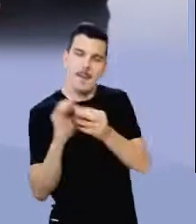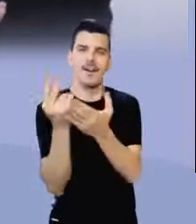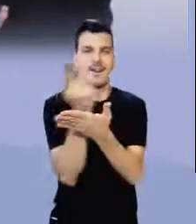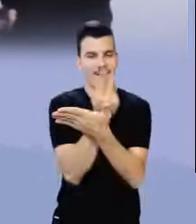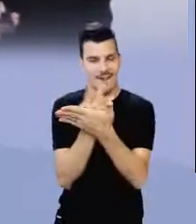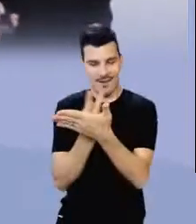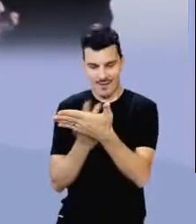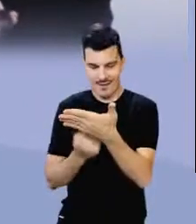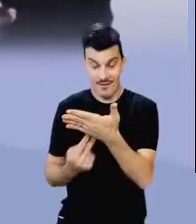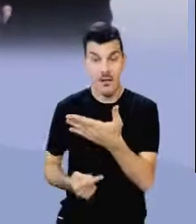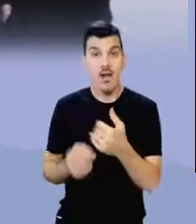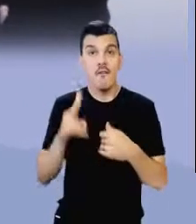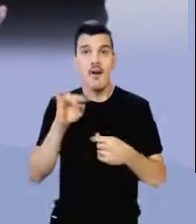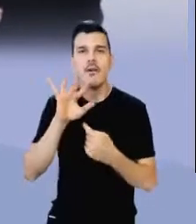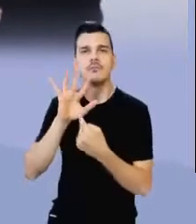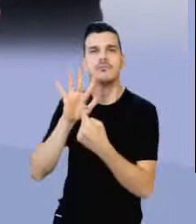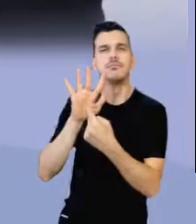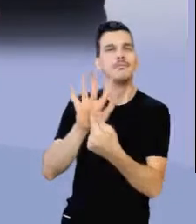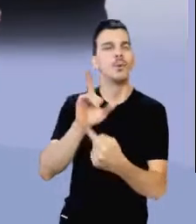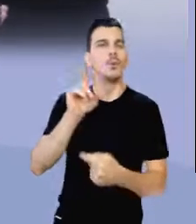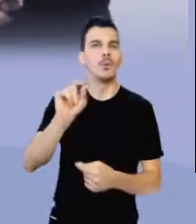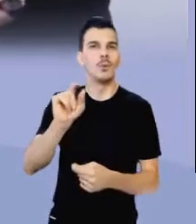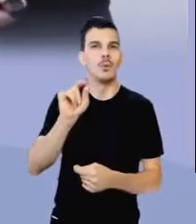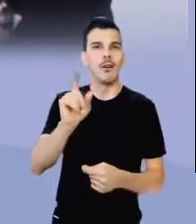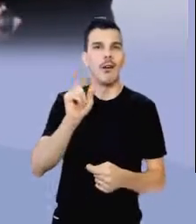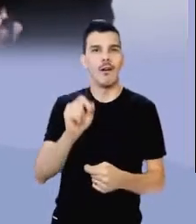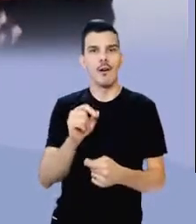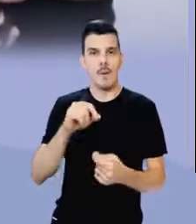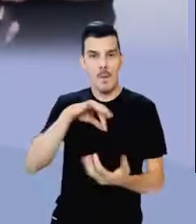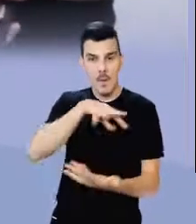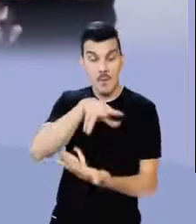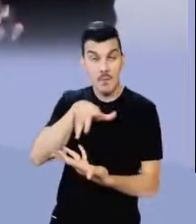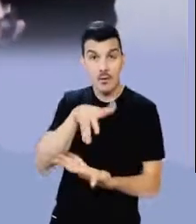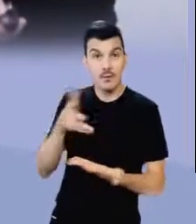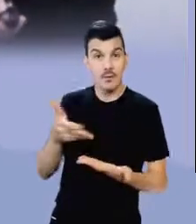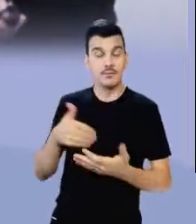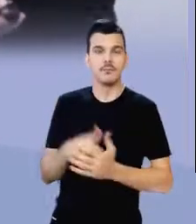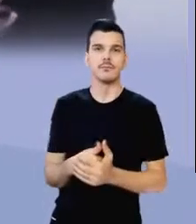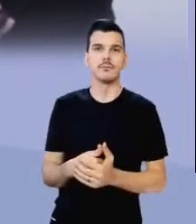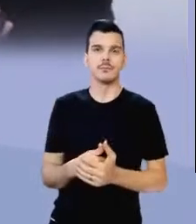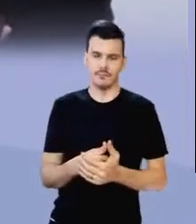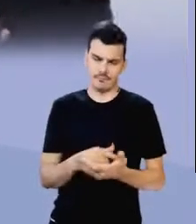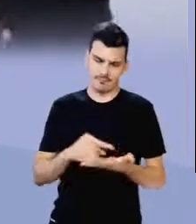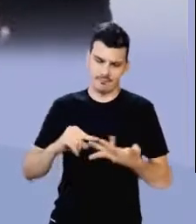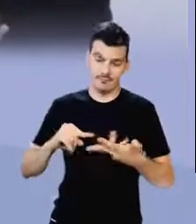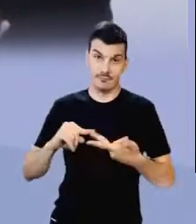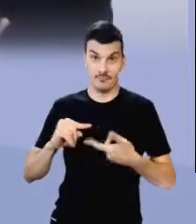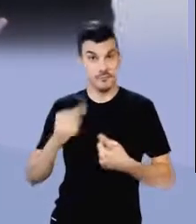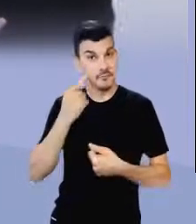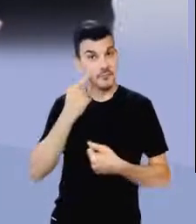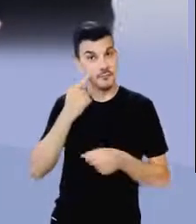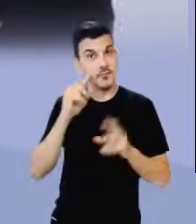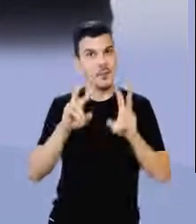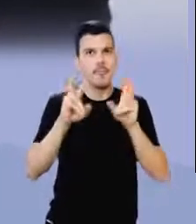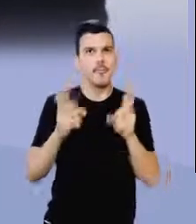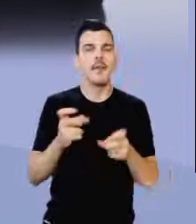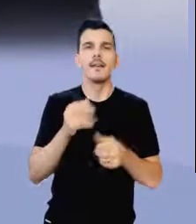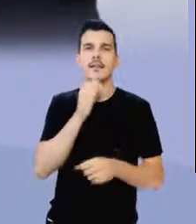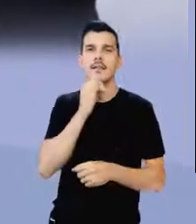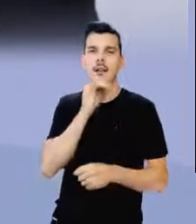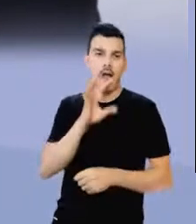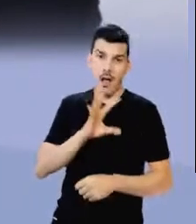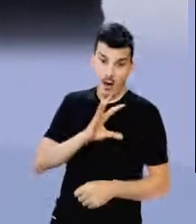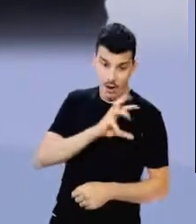os versos dela e refletirão acerca do mundo contemporâneo. Obras trabalham temas